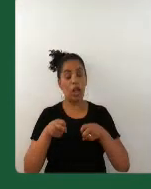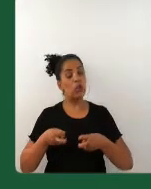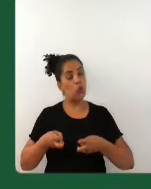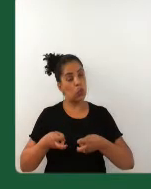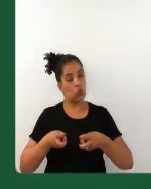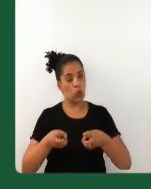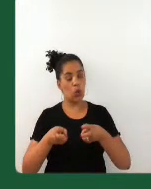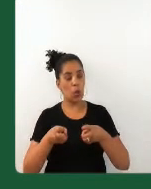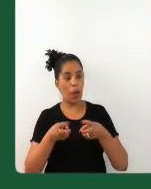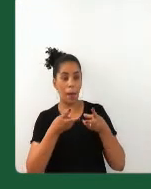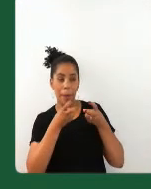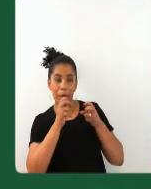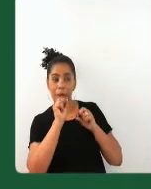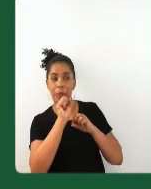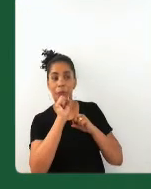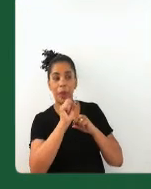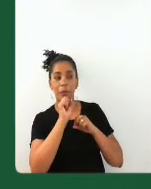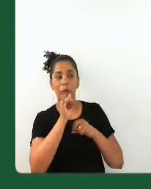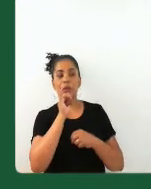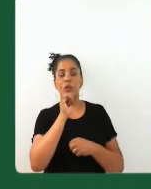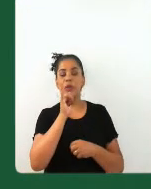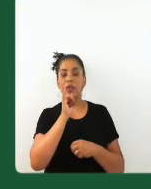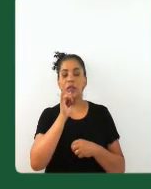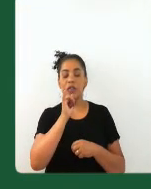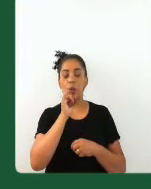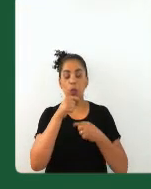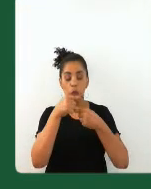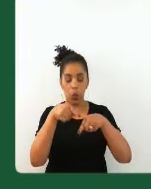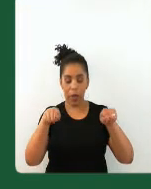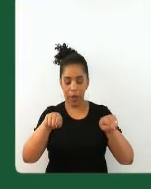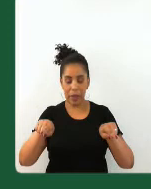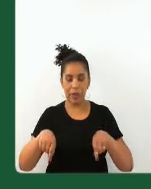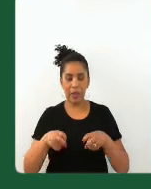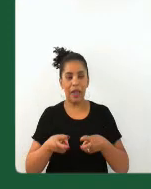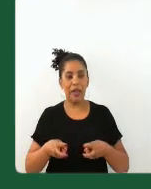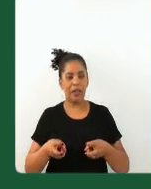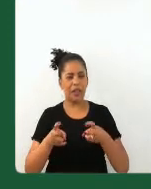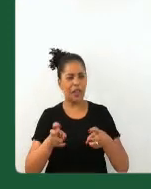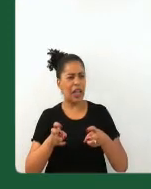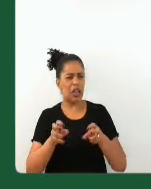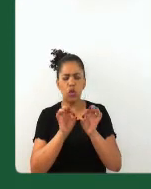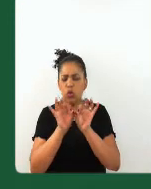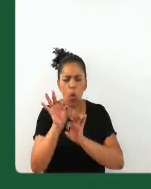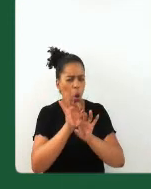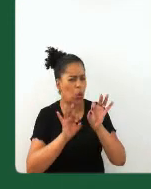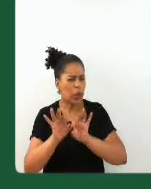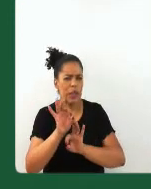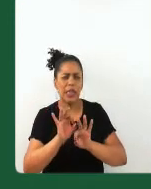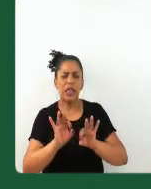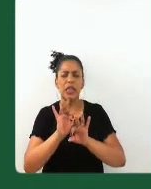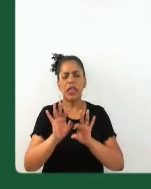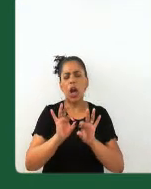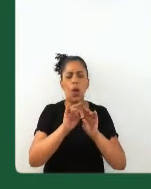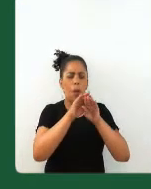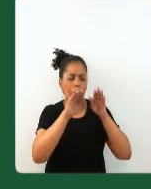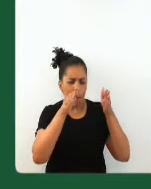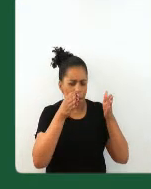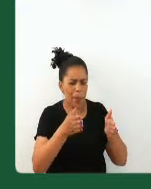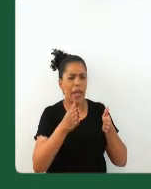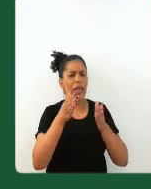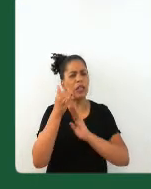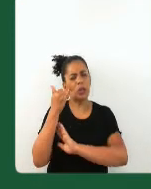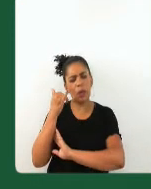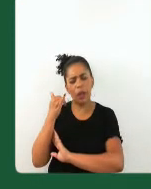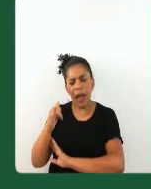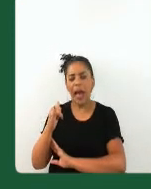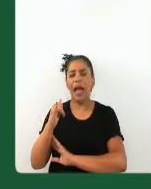aqui uma foto de um exemplo de uma das nossas salas com carrinho de anestesia, foco cirúrgico, mesa,